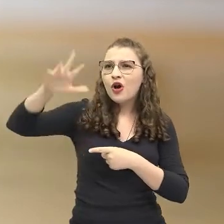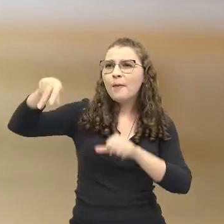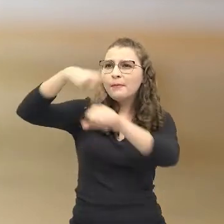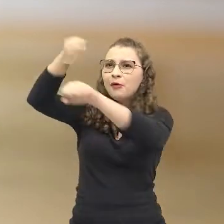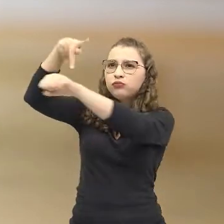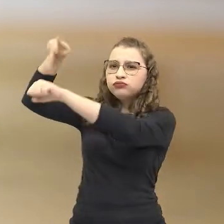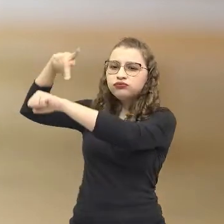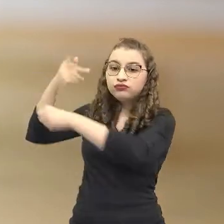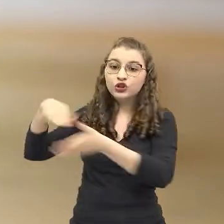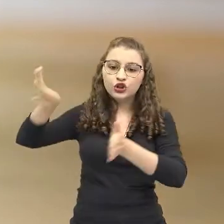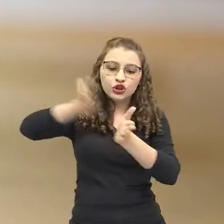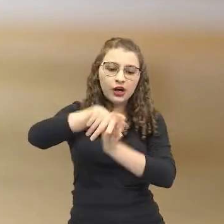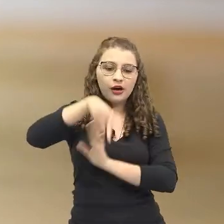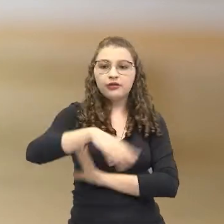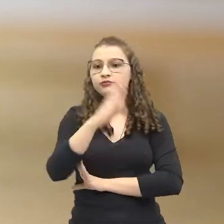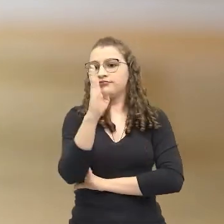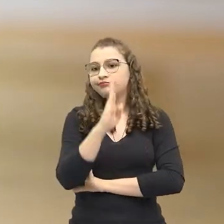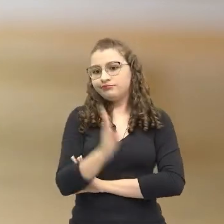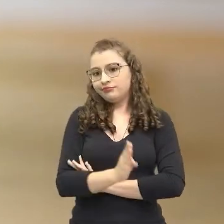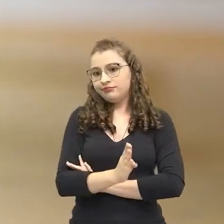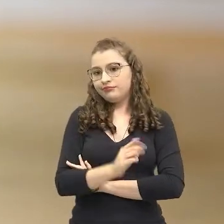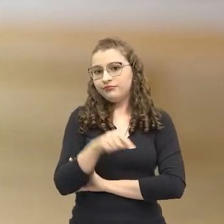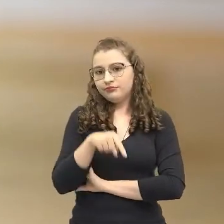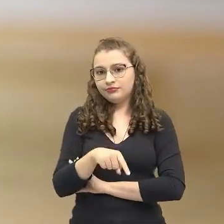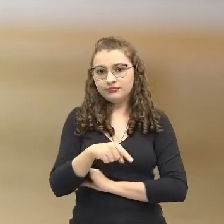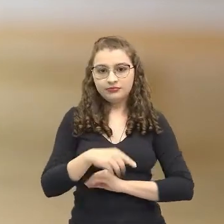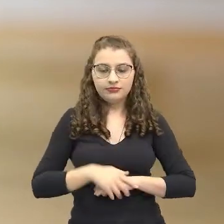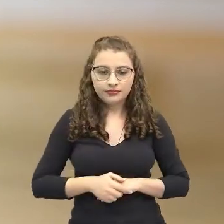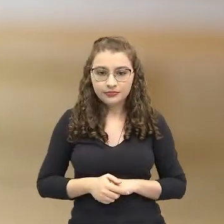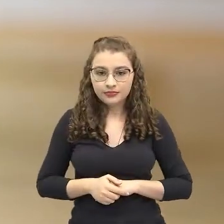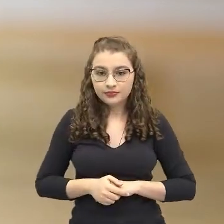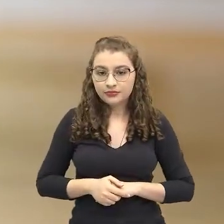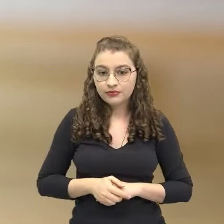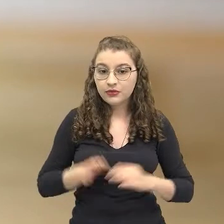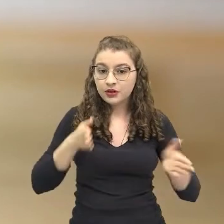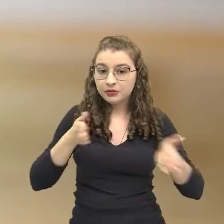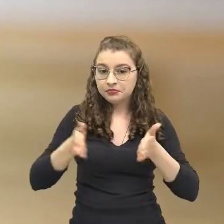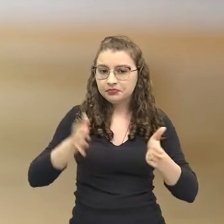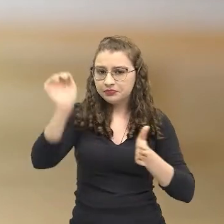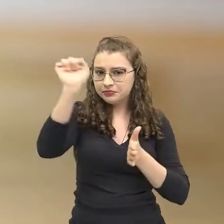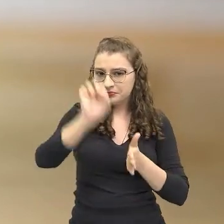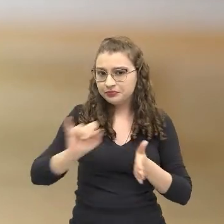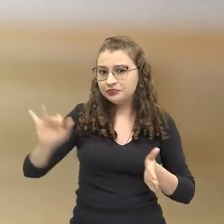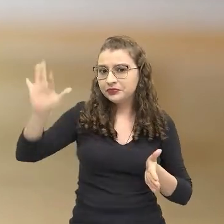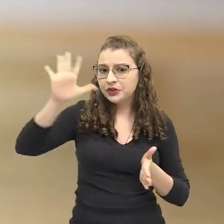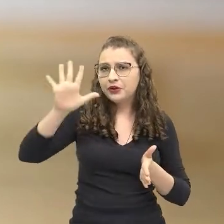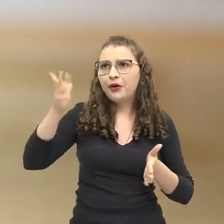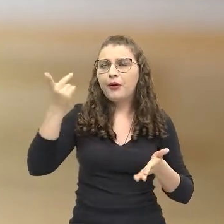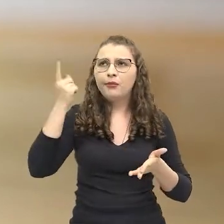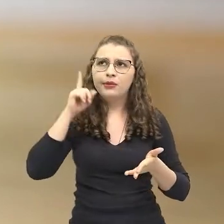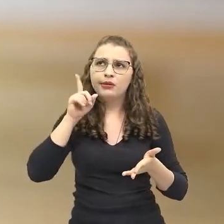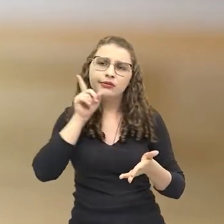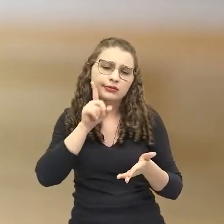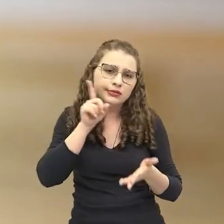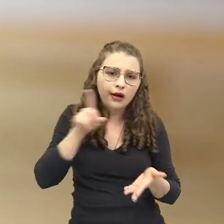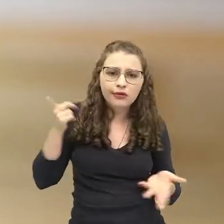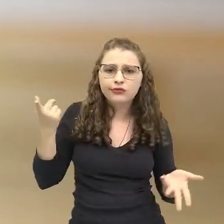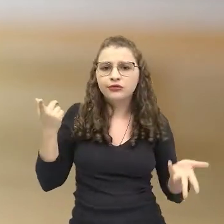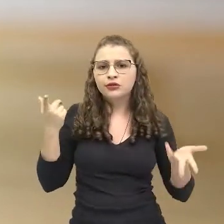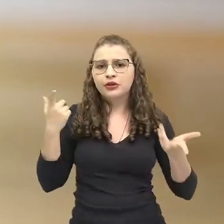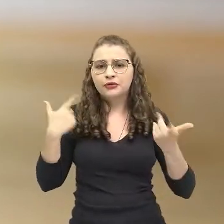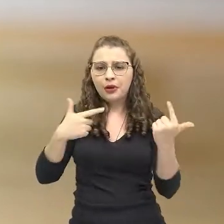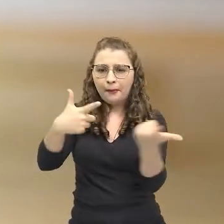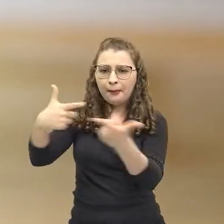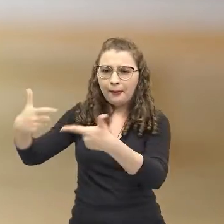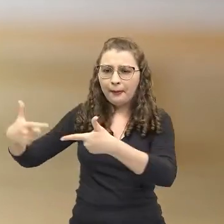outros países. Por quê? Porque nesse momento em que a Europa Os Estados Unidos ali estavam envoltos ali